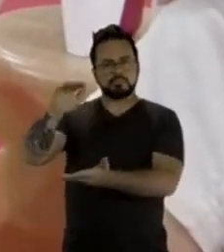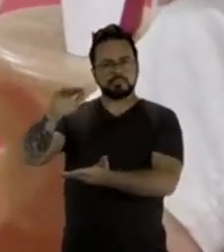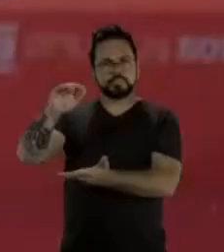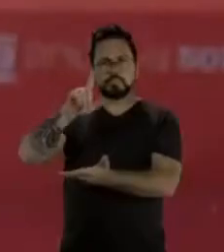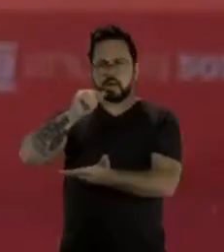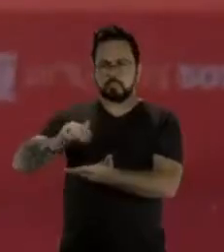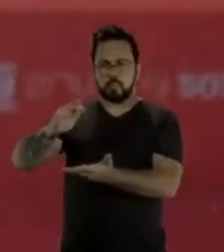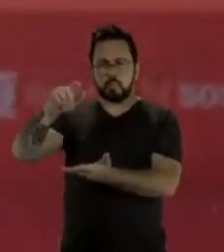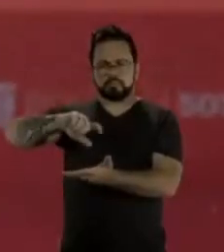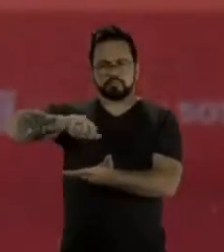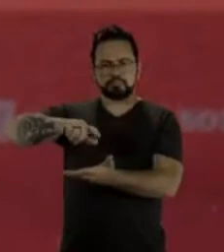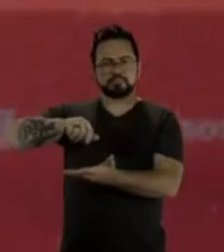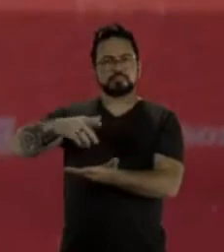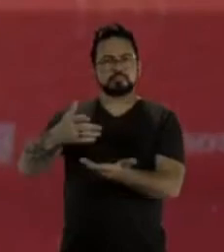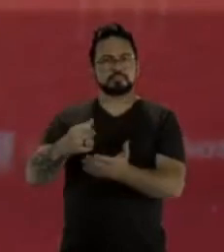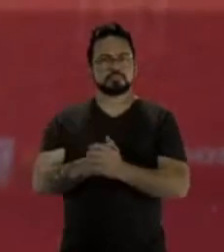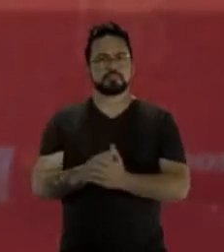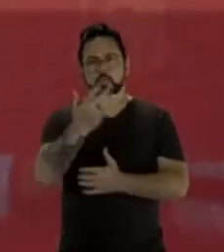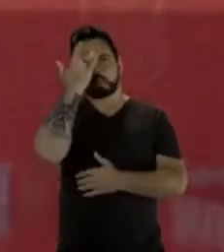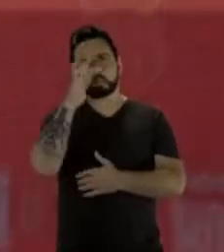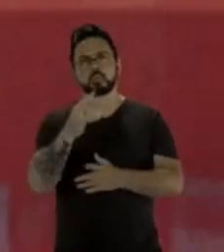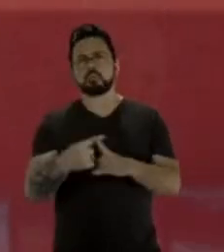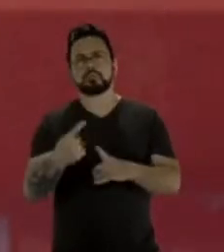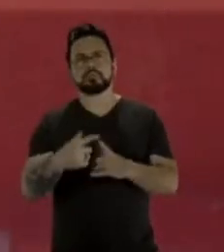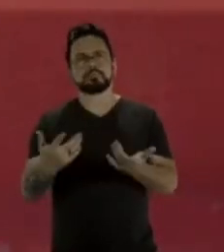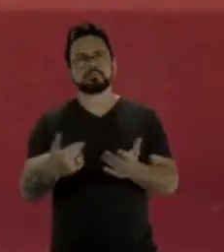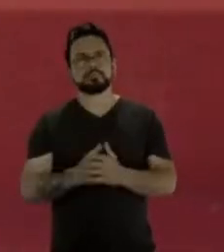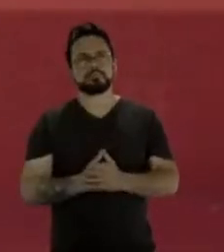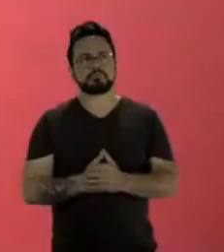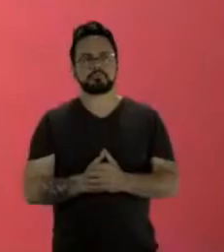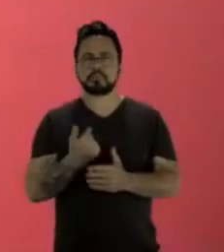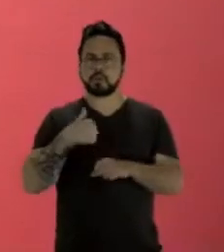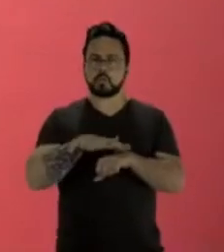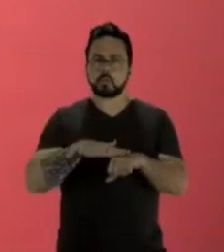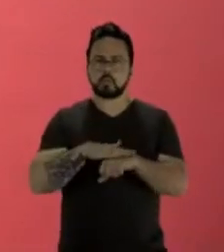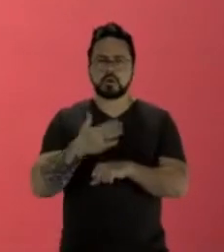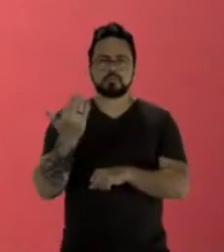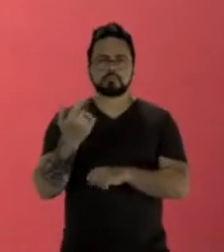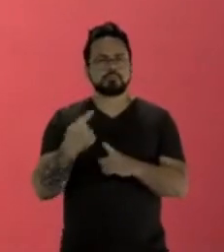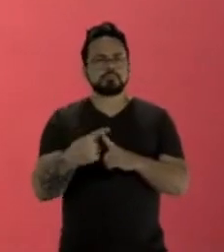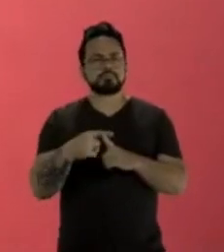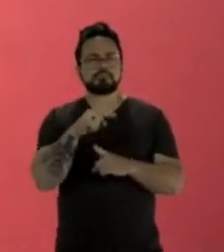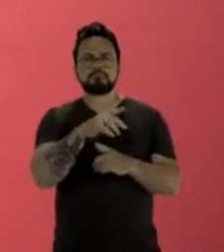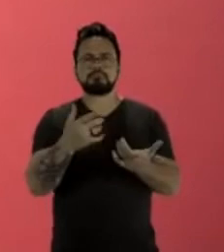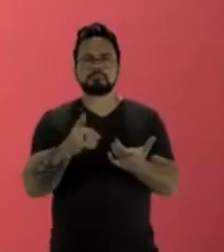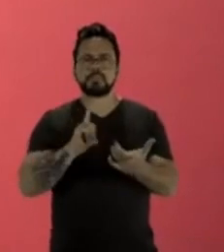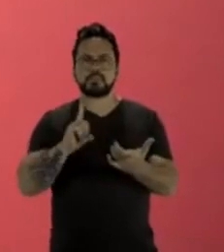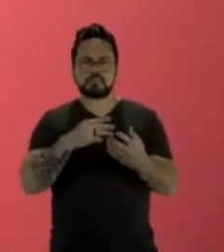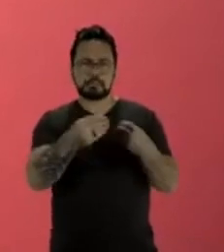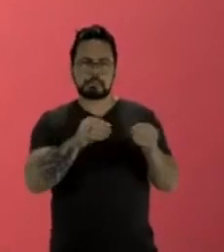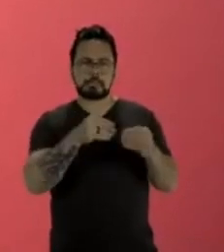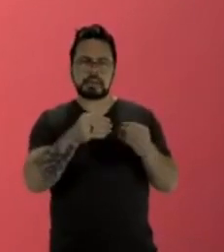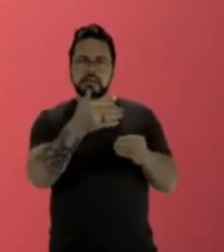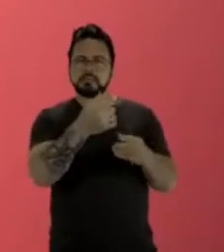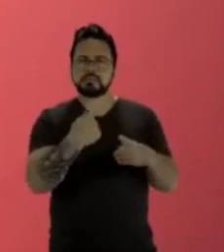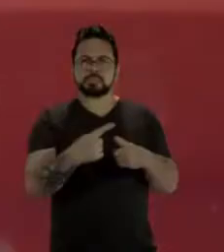Então, assim, é tudo muito, é tudo muito. Eu não sei muito. Que essa ideia, que sempre que eu conversava com alguém sobre por que chegou esse plástico,